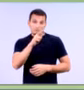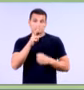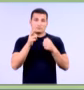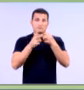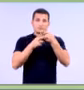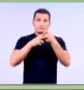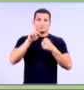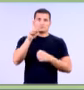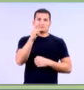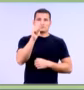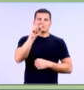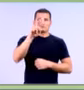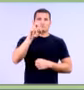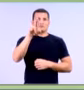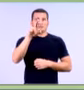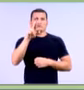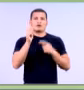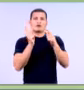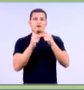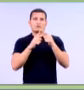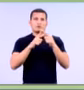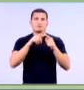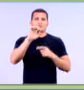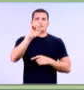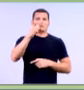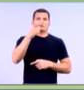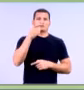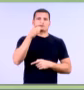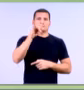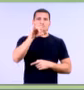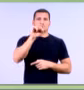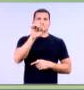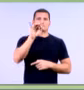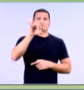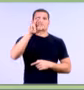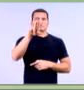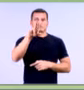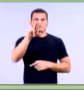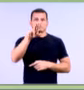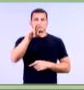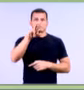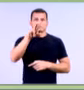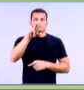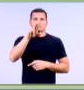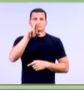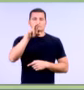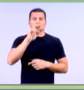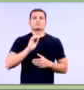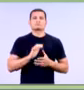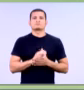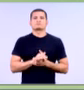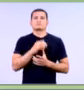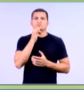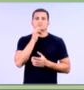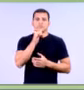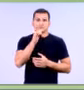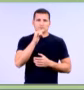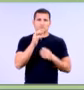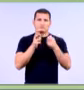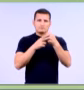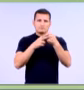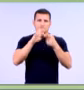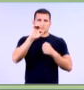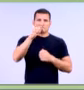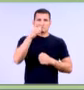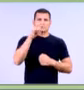existir. Lembrando que se nós tivéssemos o verbo existir permanece com sua... ele não é